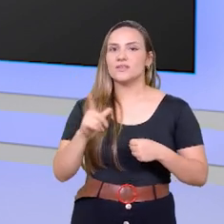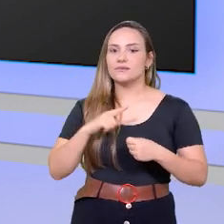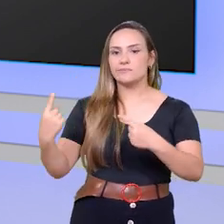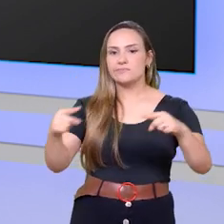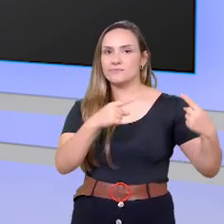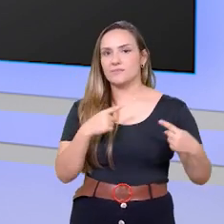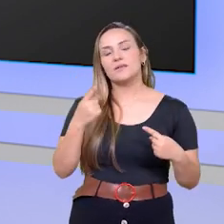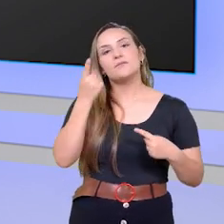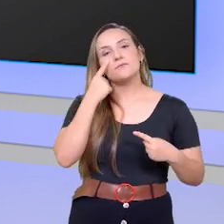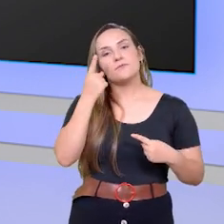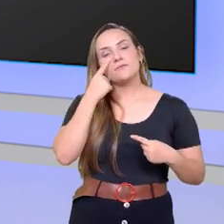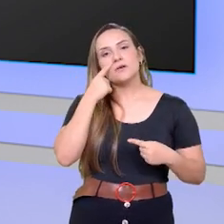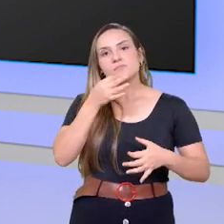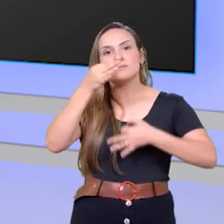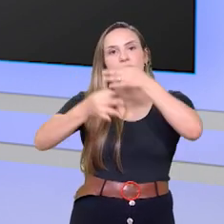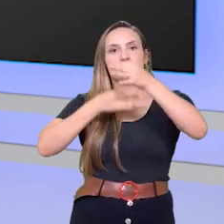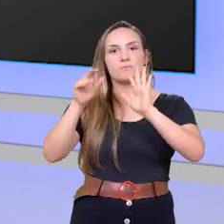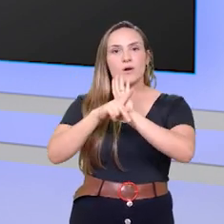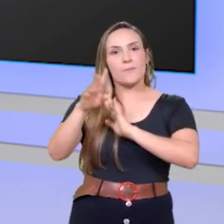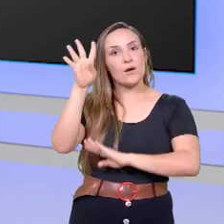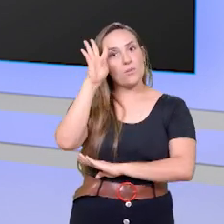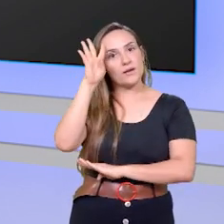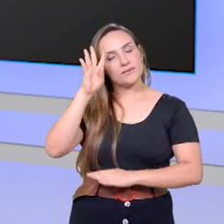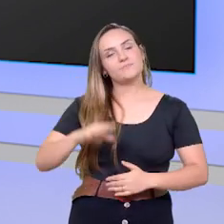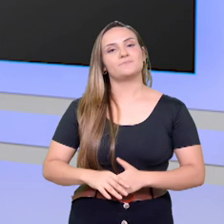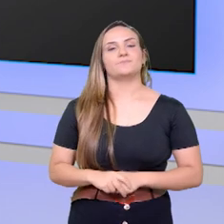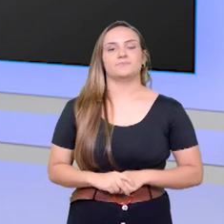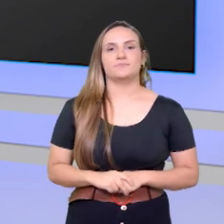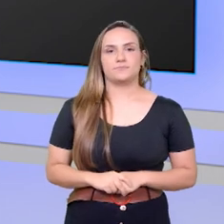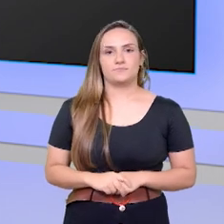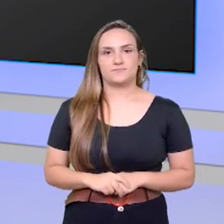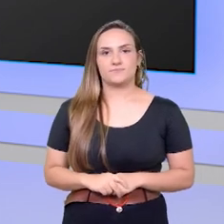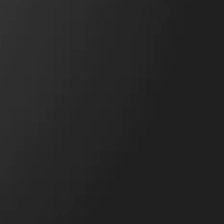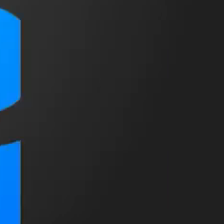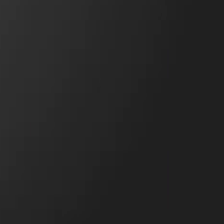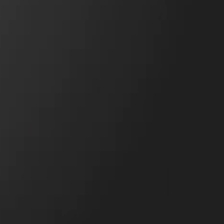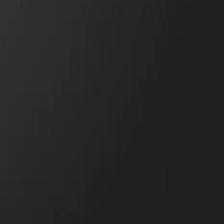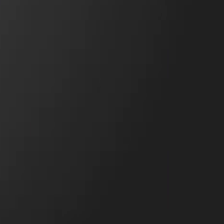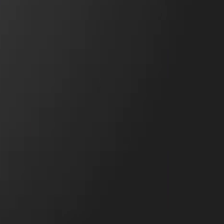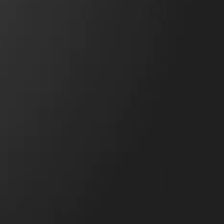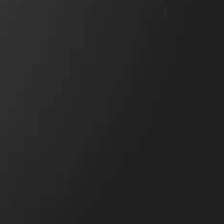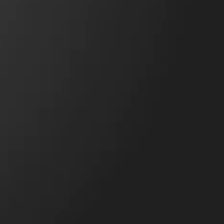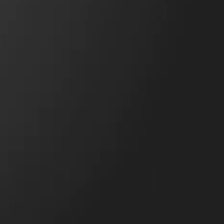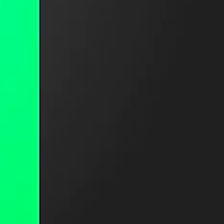Tribuna da Lemes confira o quadro Fatos e opiniões de quarta-feira